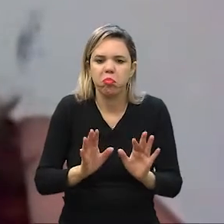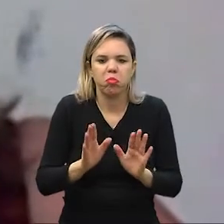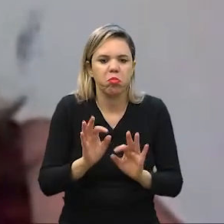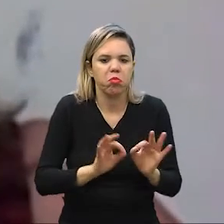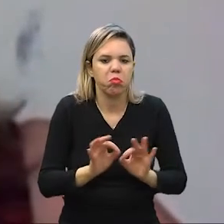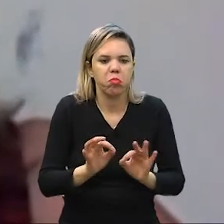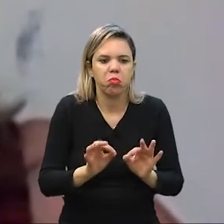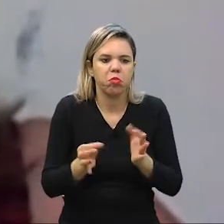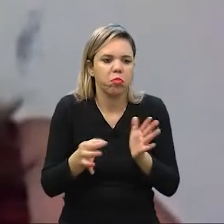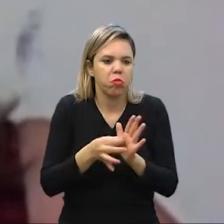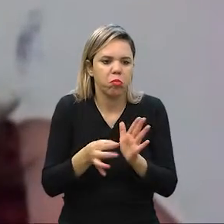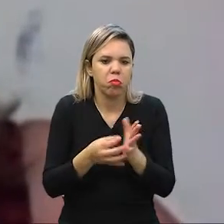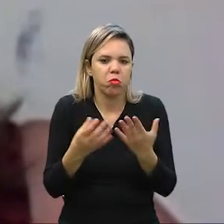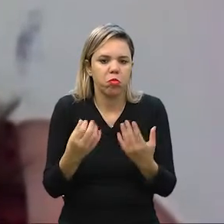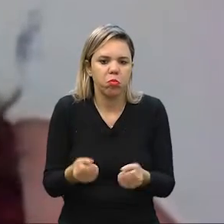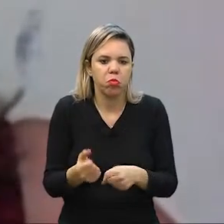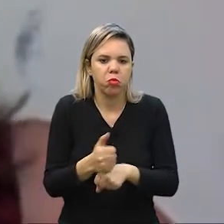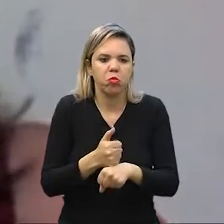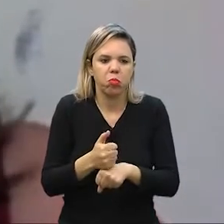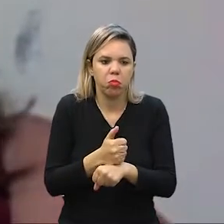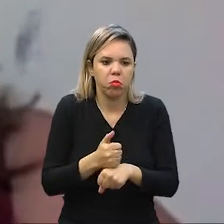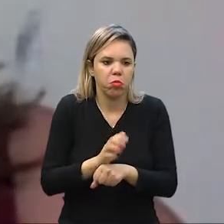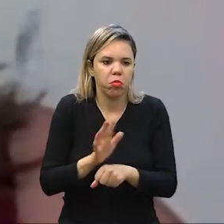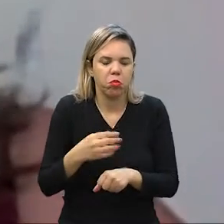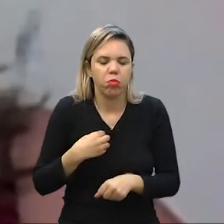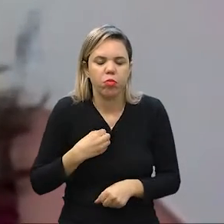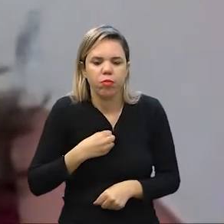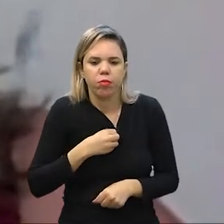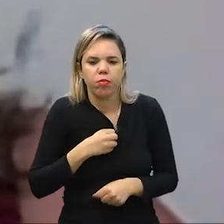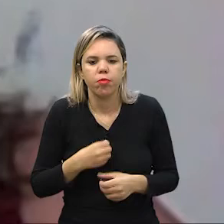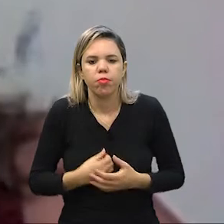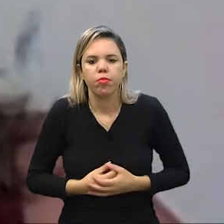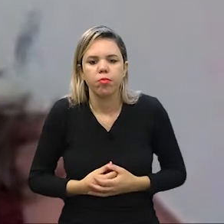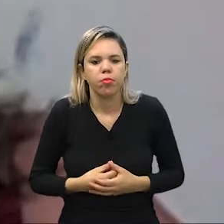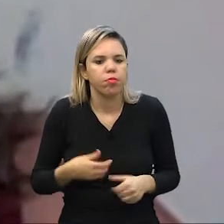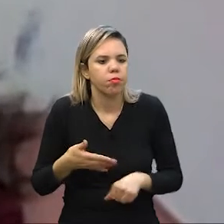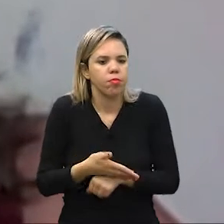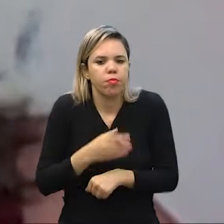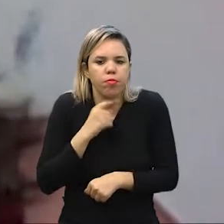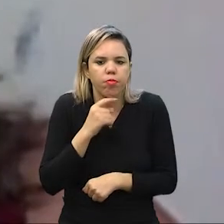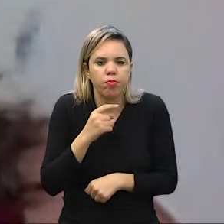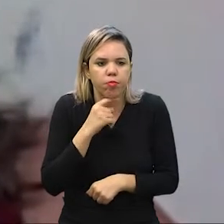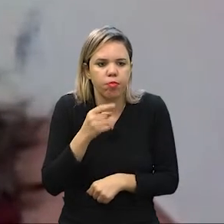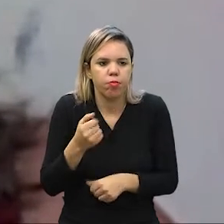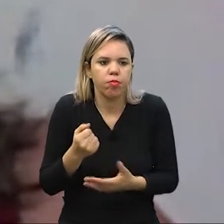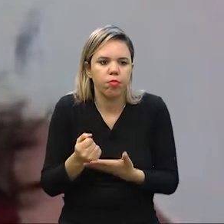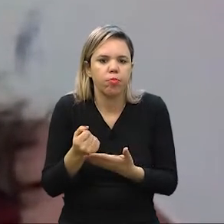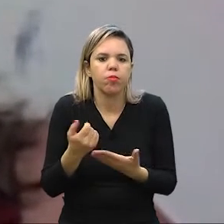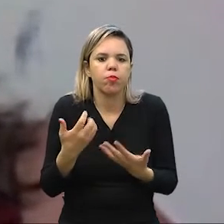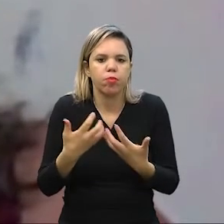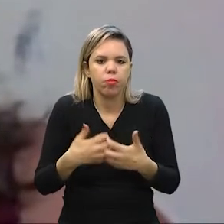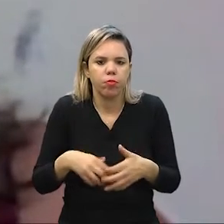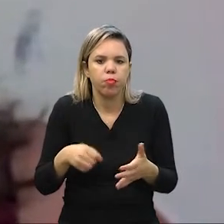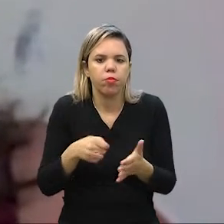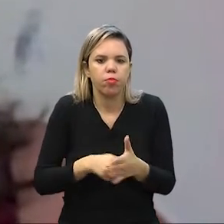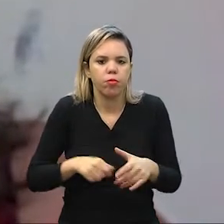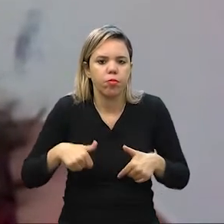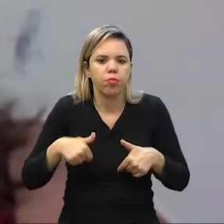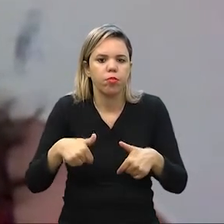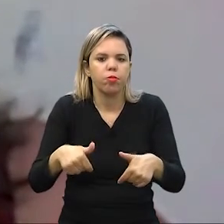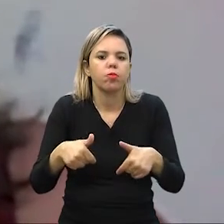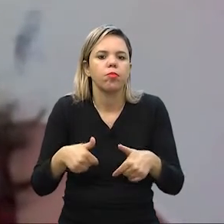sem ouvir a comunidade científica, sem nenhuma participação pública, né, numa